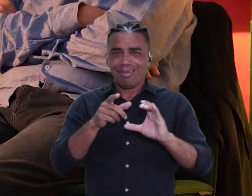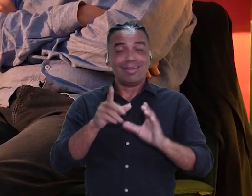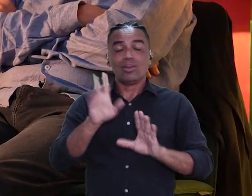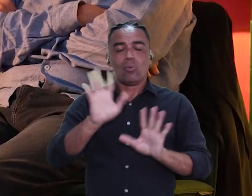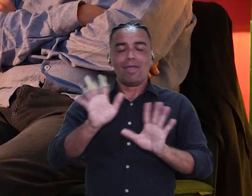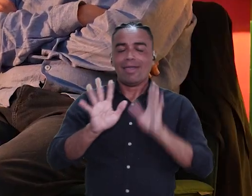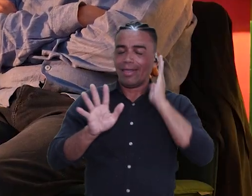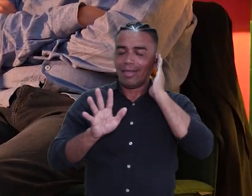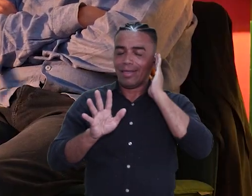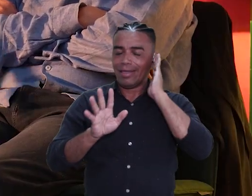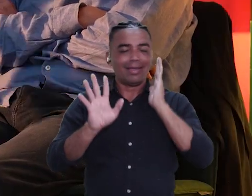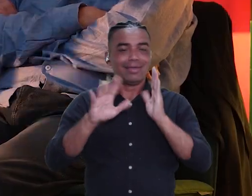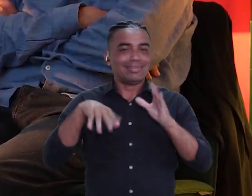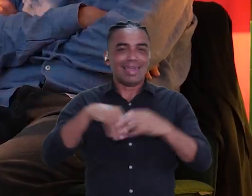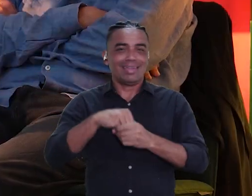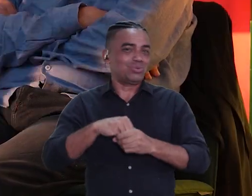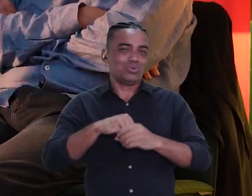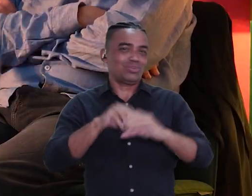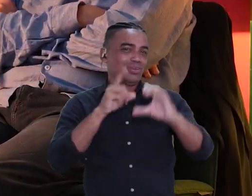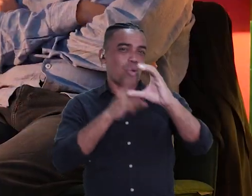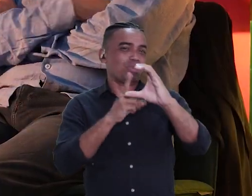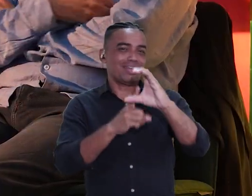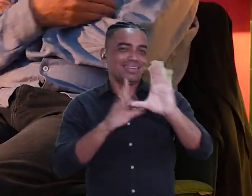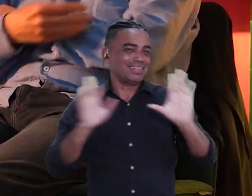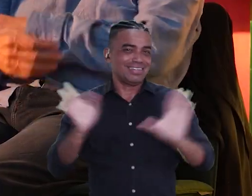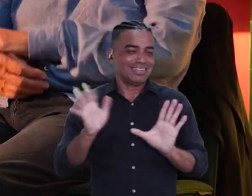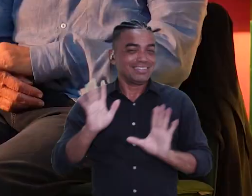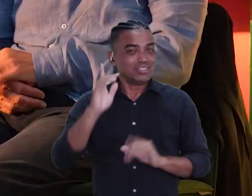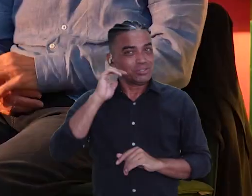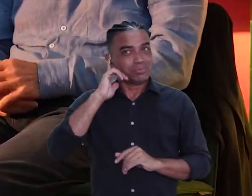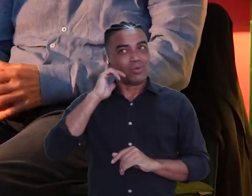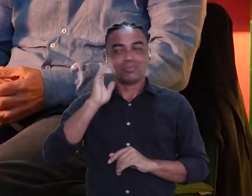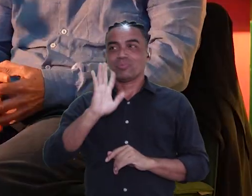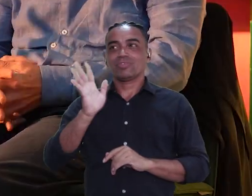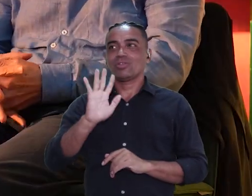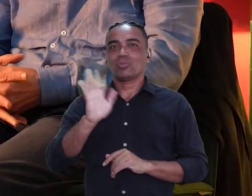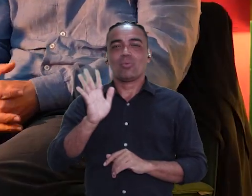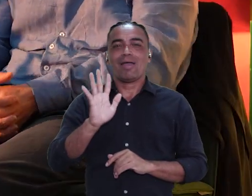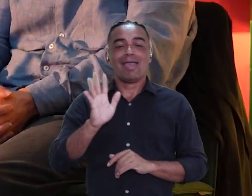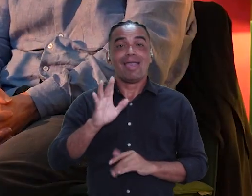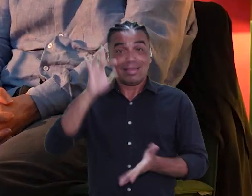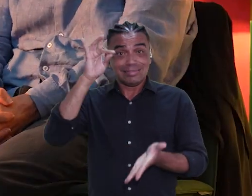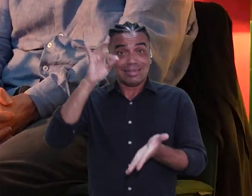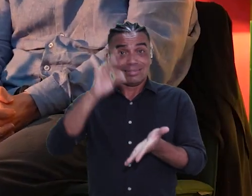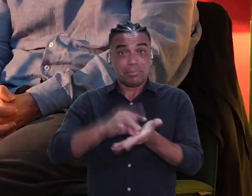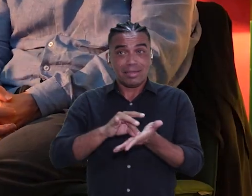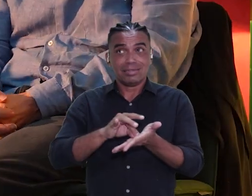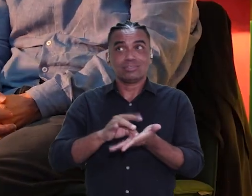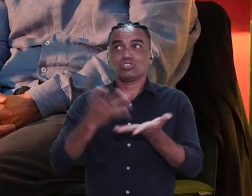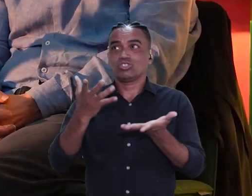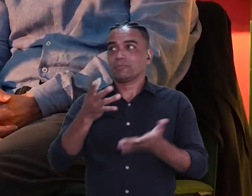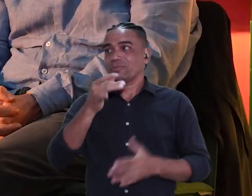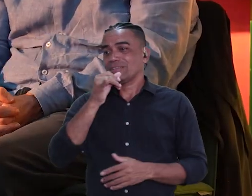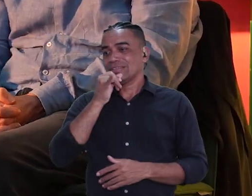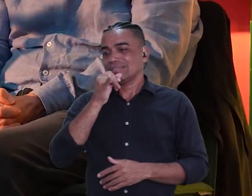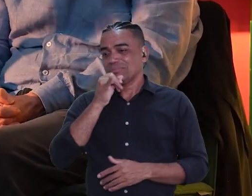Não é sobre isso, tá? Eu não estou tratando aqui assim, exatamente de